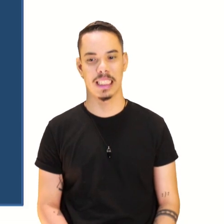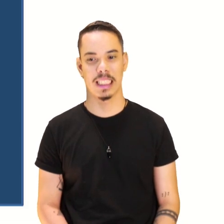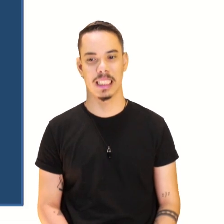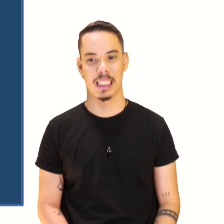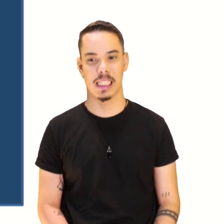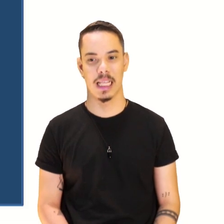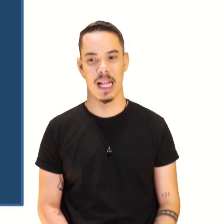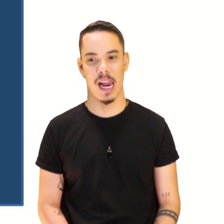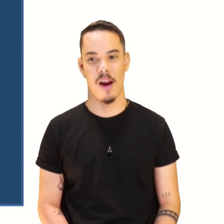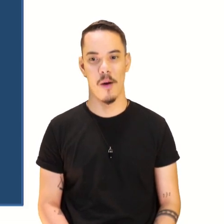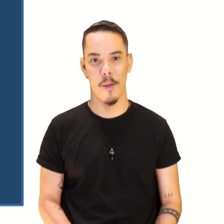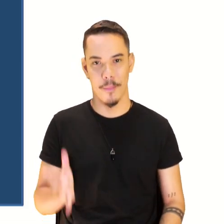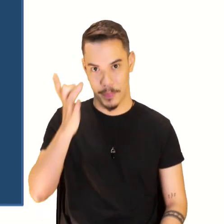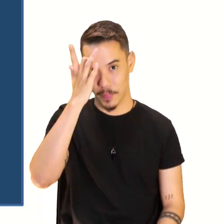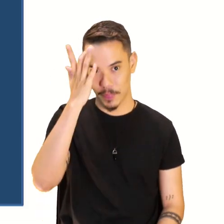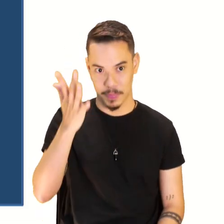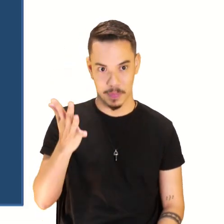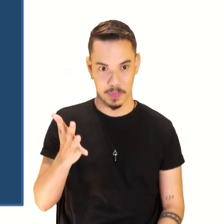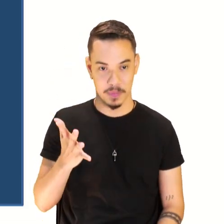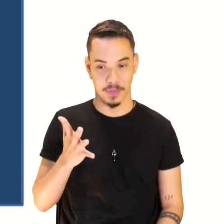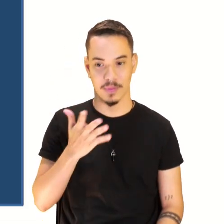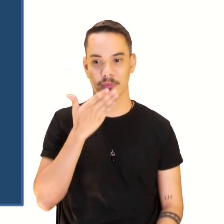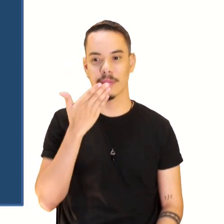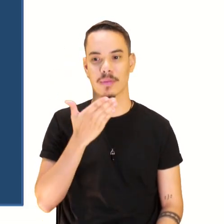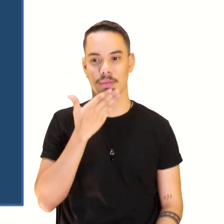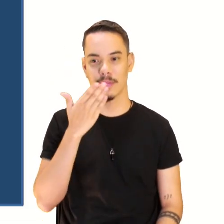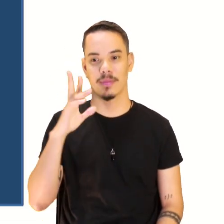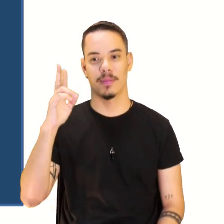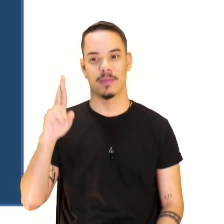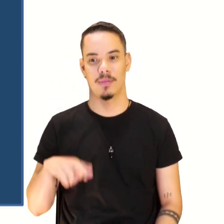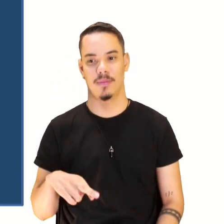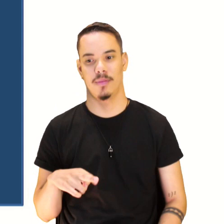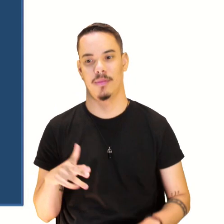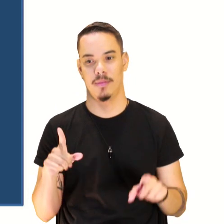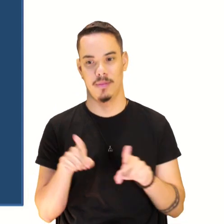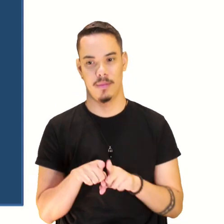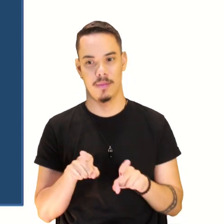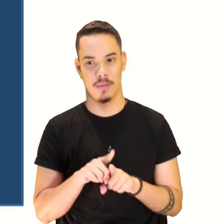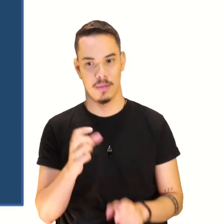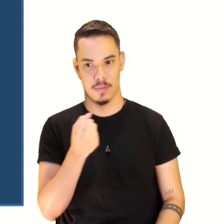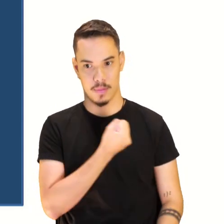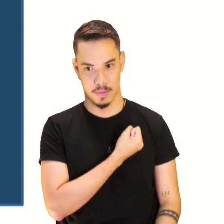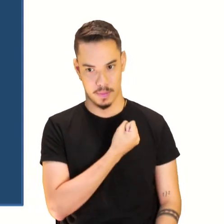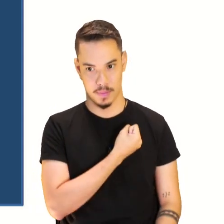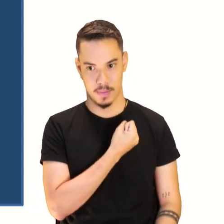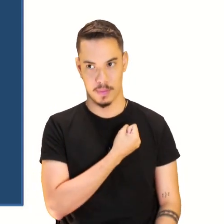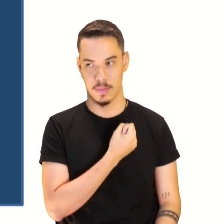vamos lá tá fácil essa razão entre o total de alunos e o número de meninos